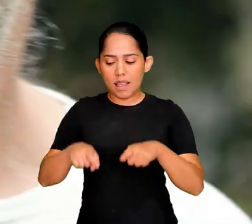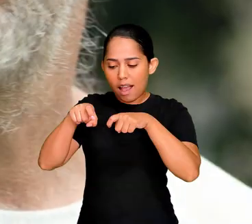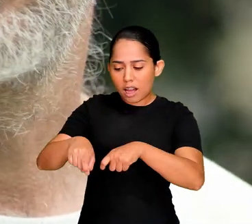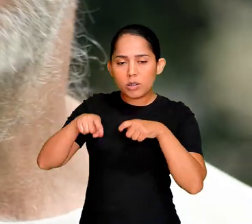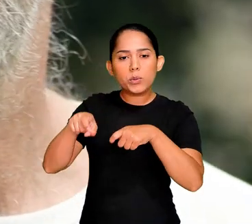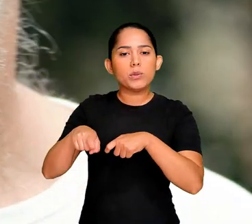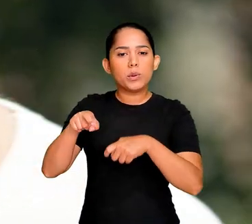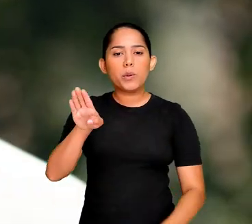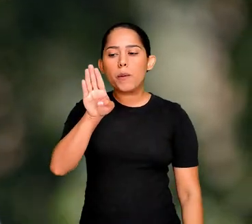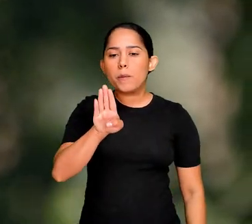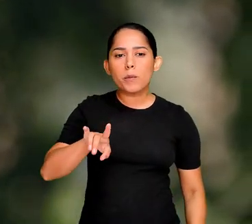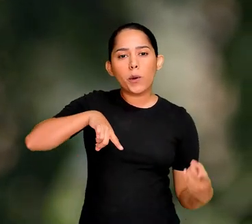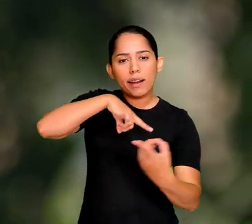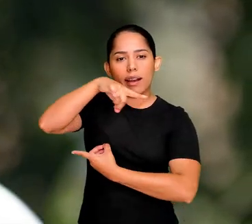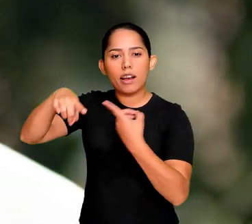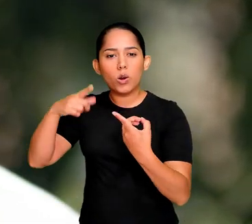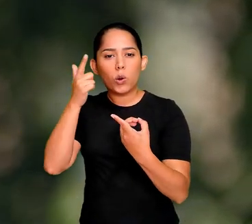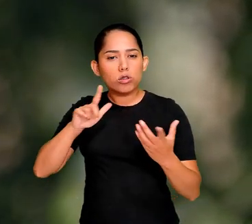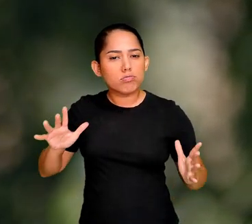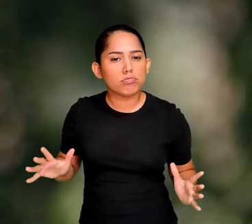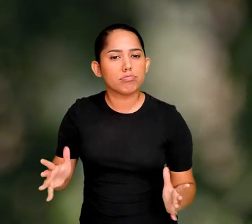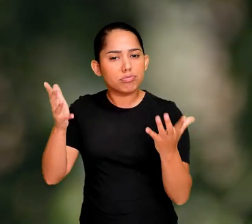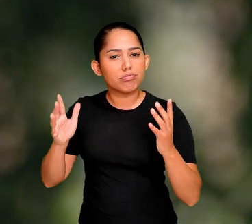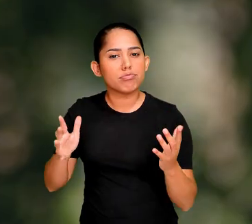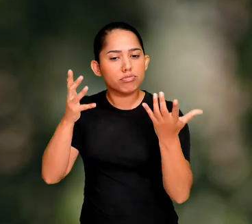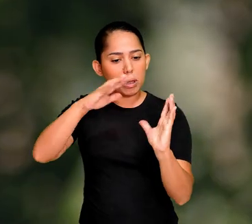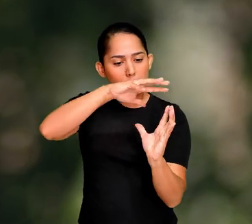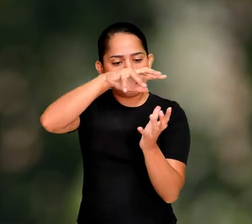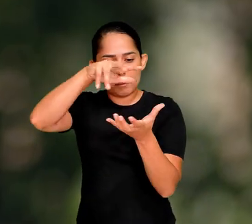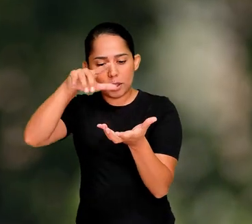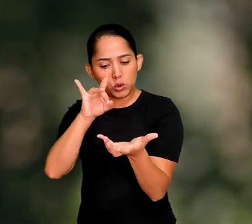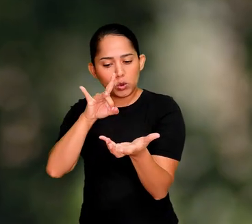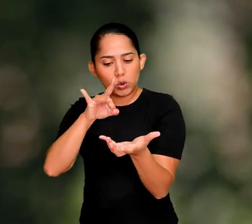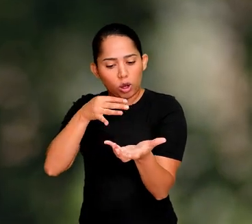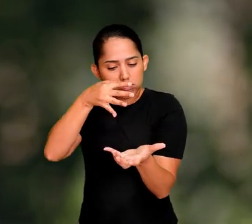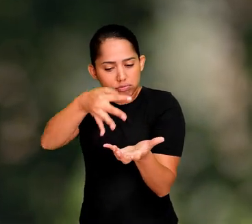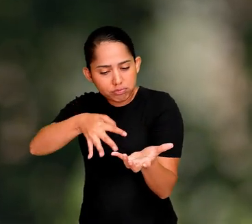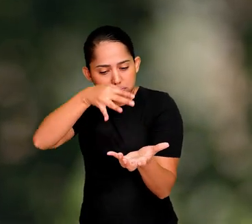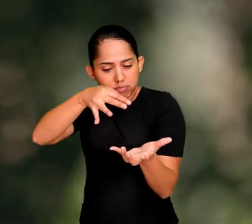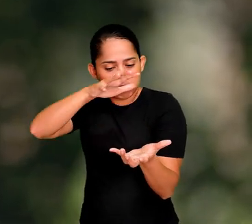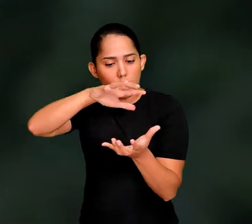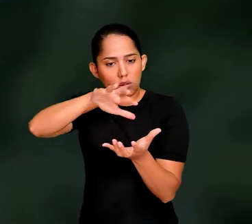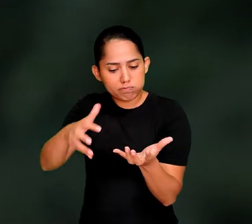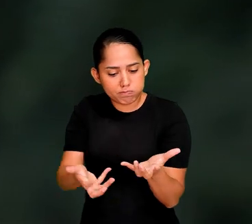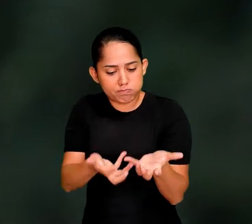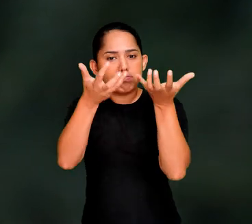A agricultura biodinâmica, ela traz esse impulso de buscar a regeneração, a cura do